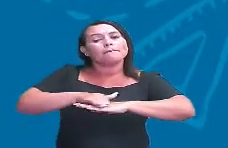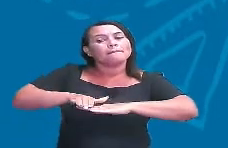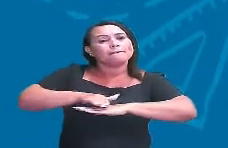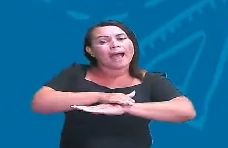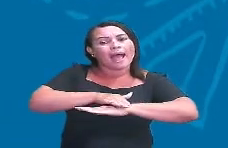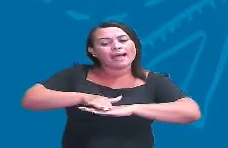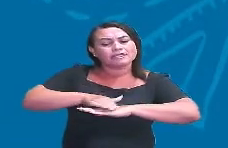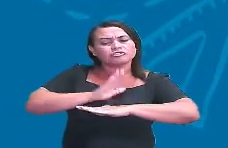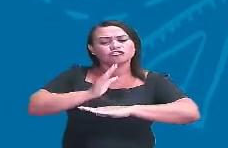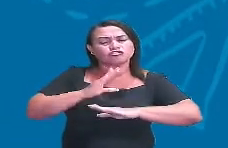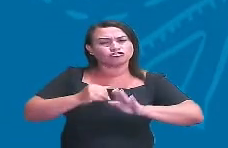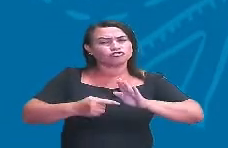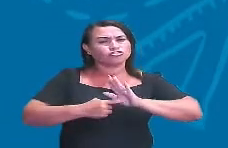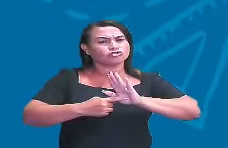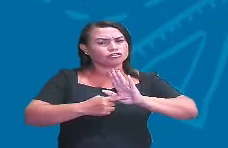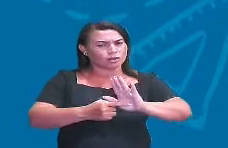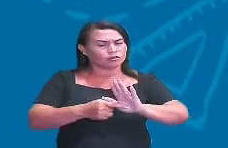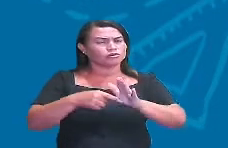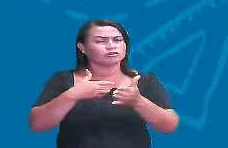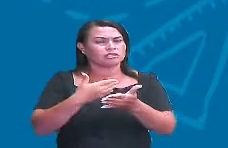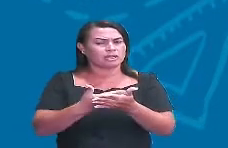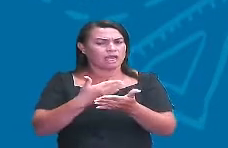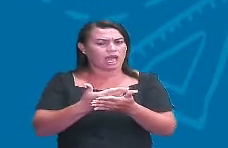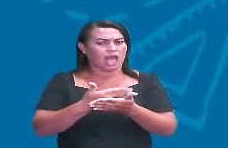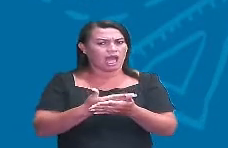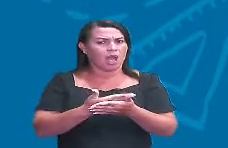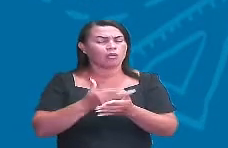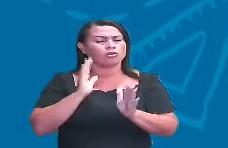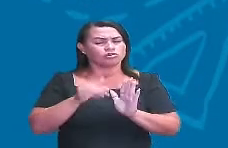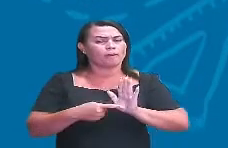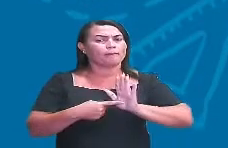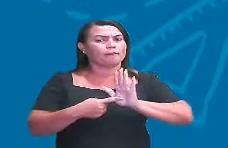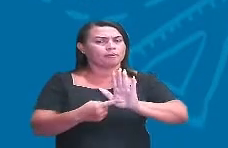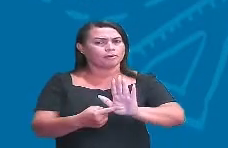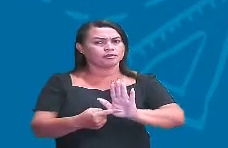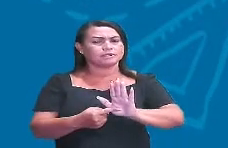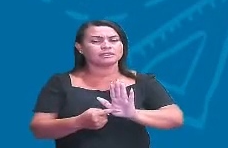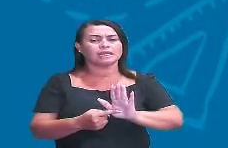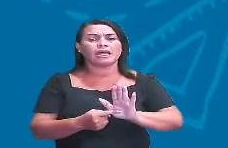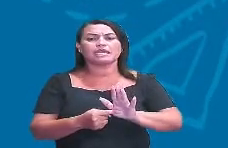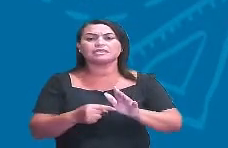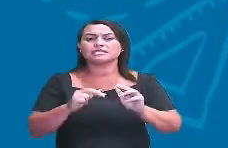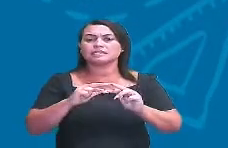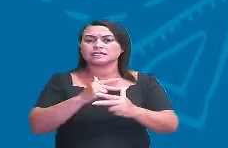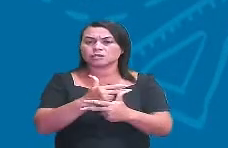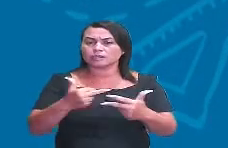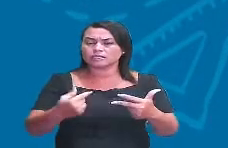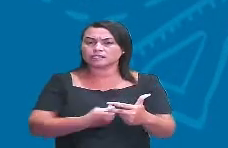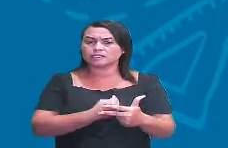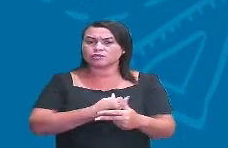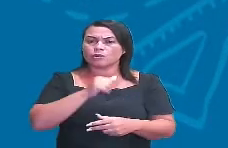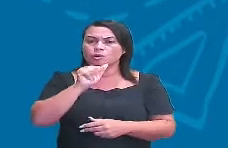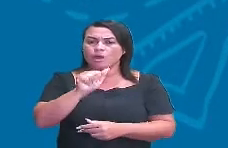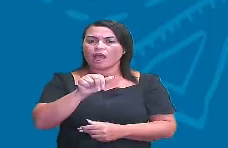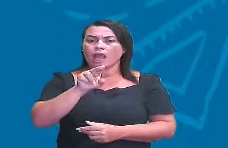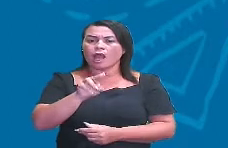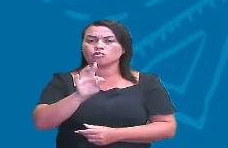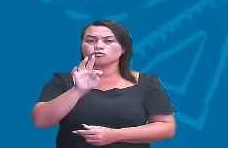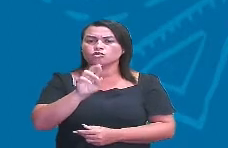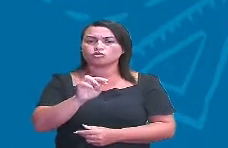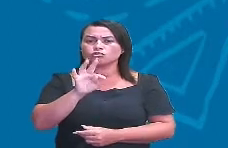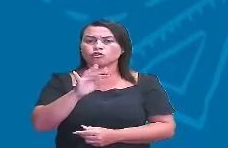Isso aí eu mostrei para vocês ao longo de toda a nossa aula, né? Que os organismos autotróficos são justamente